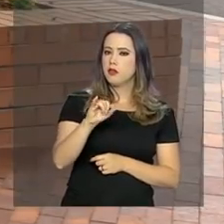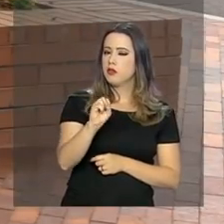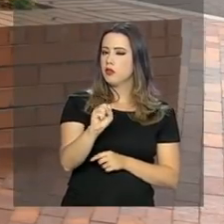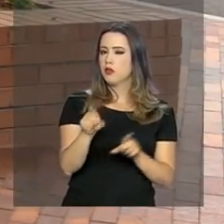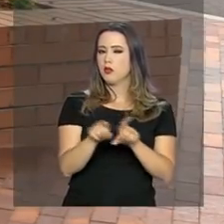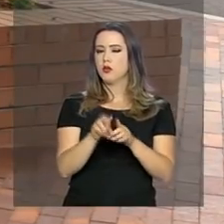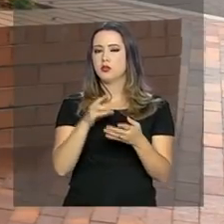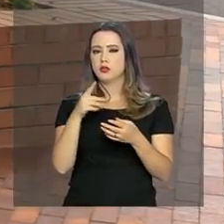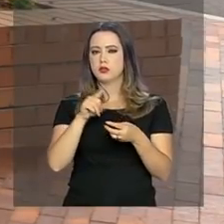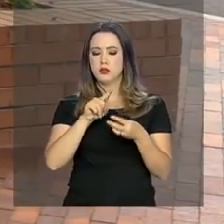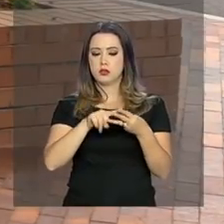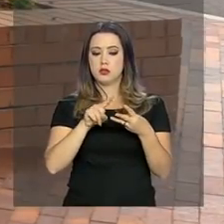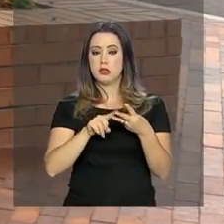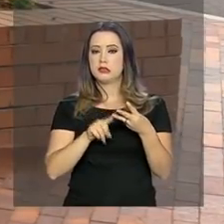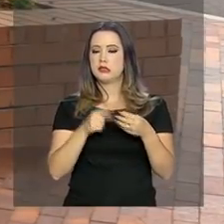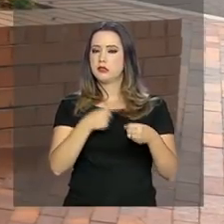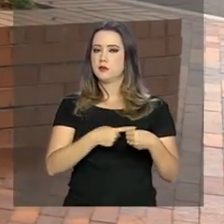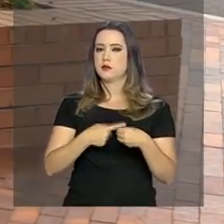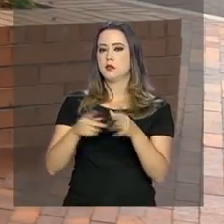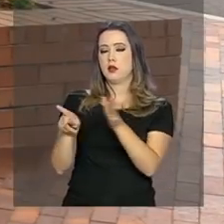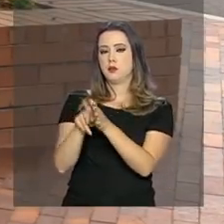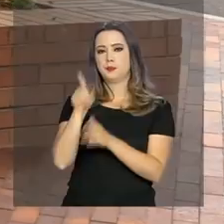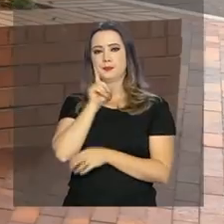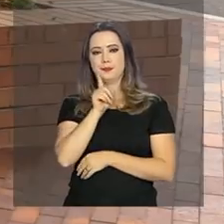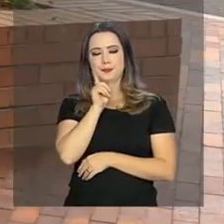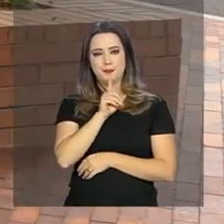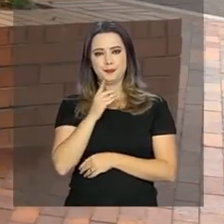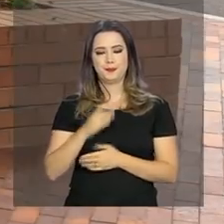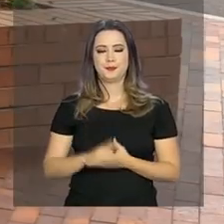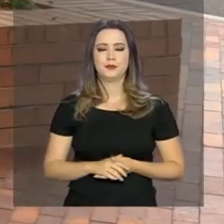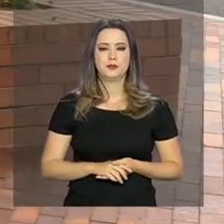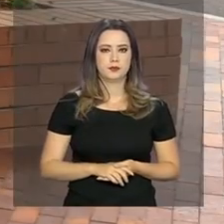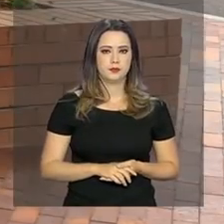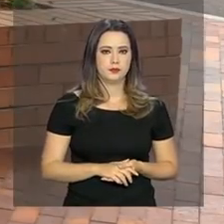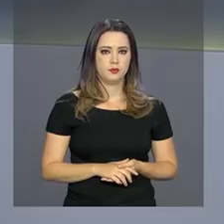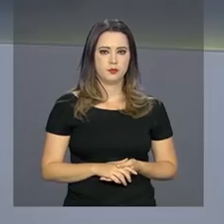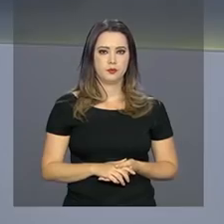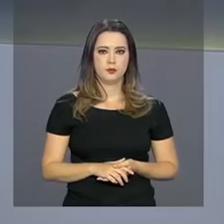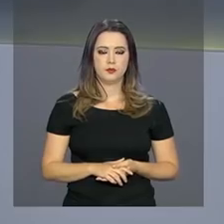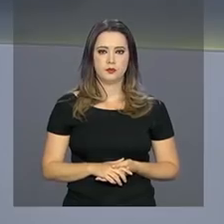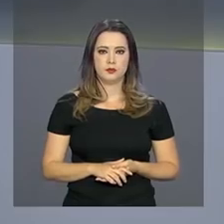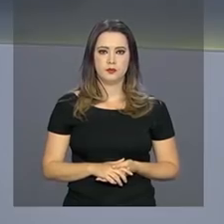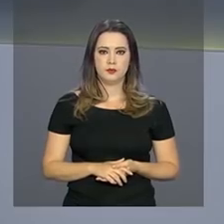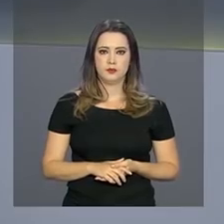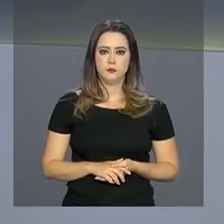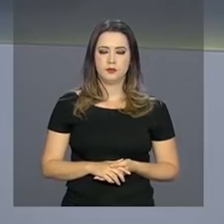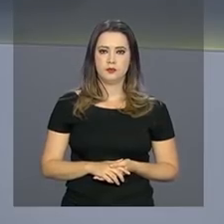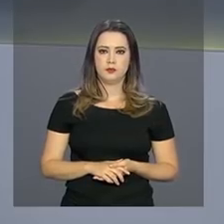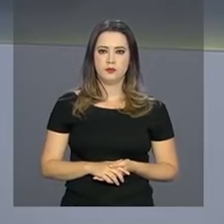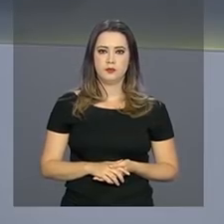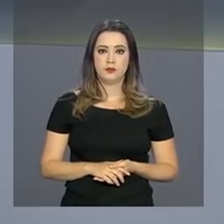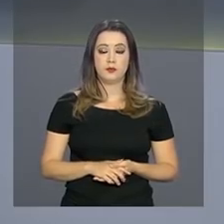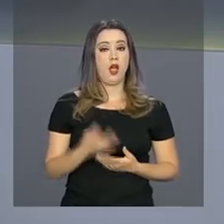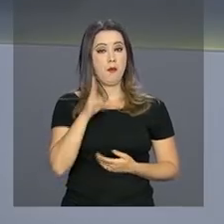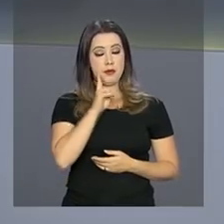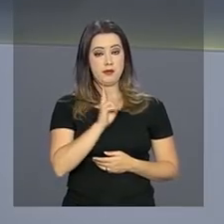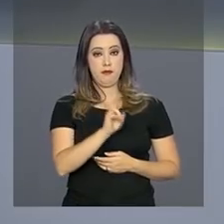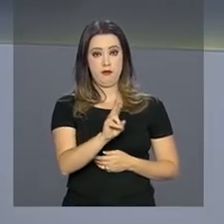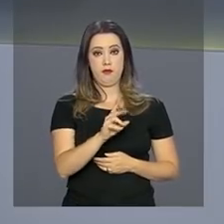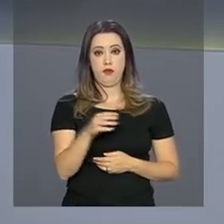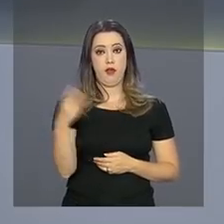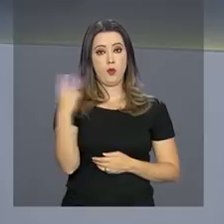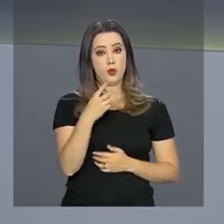e Texas. De Washington, nos Estados Unidos, Paola Diorte. A consulta ao terceiro lote